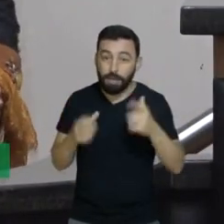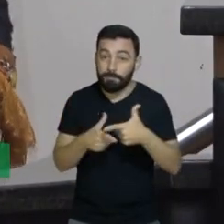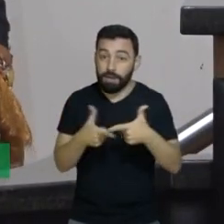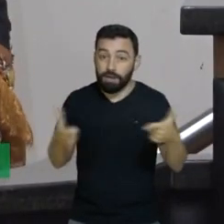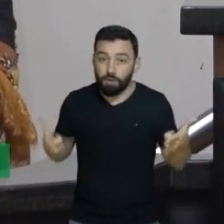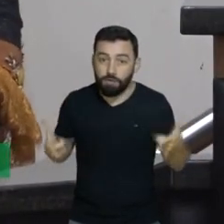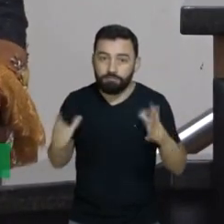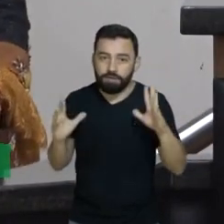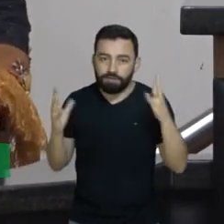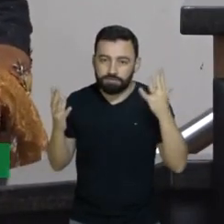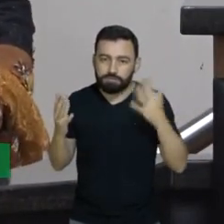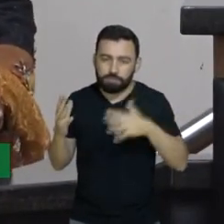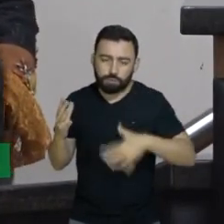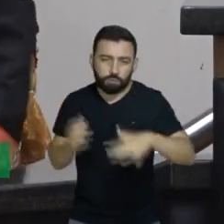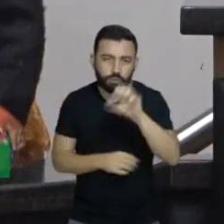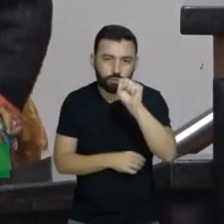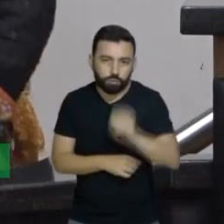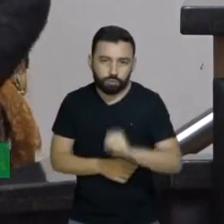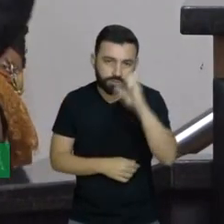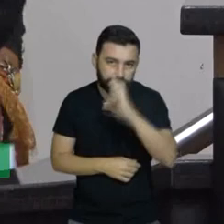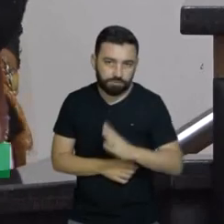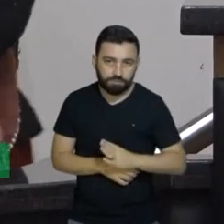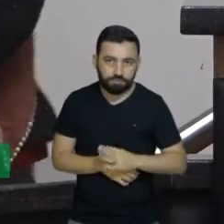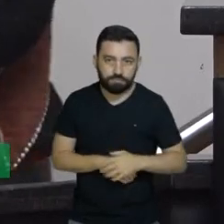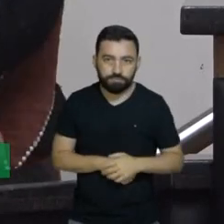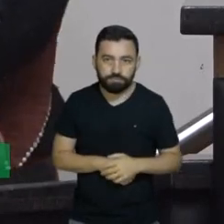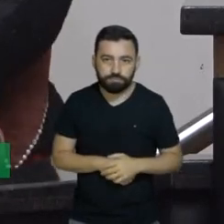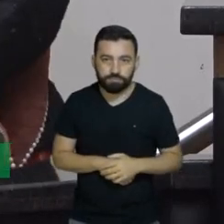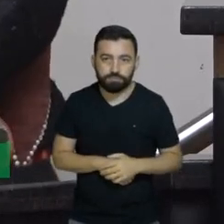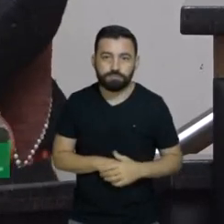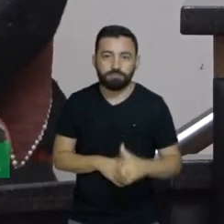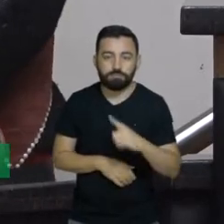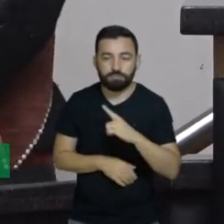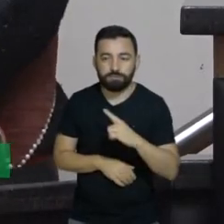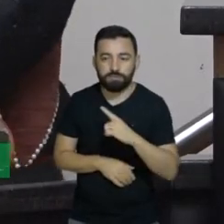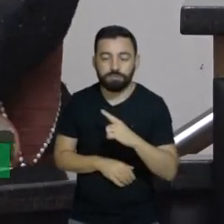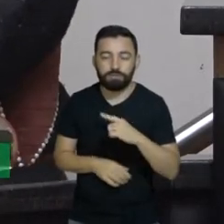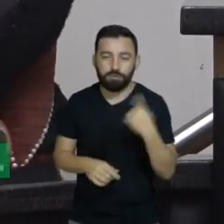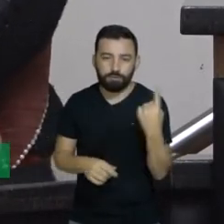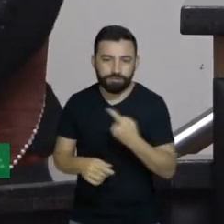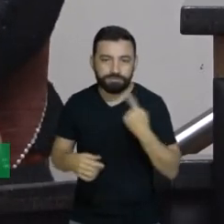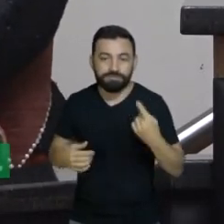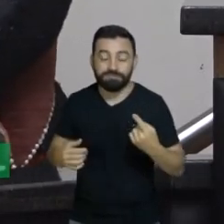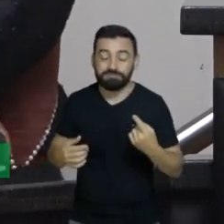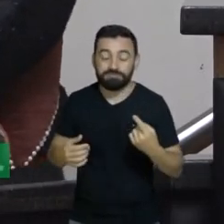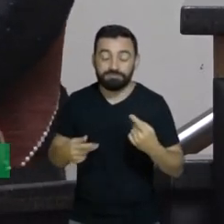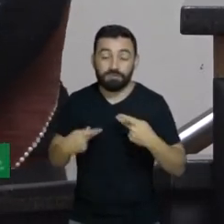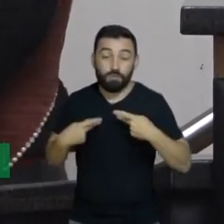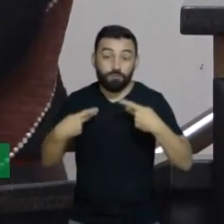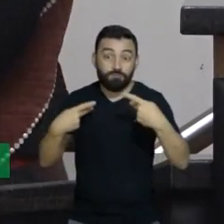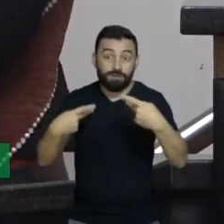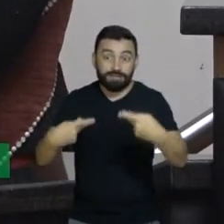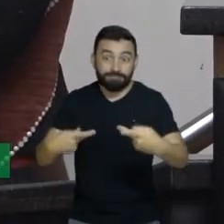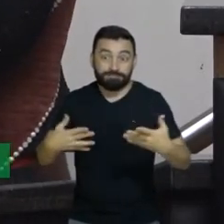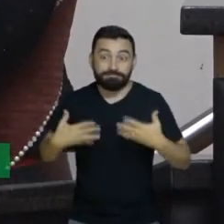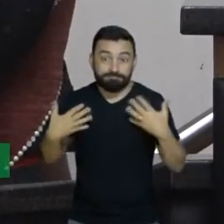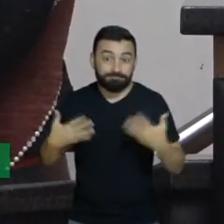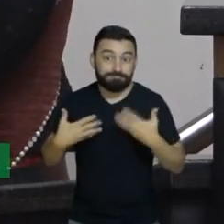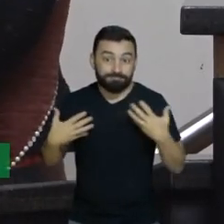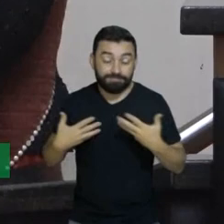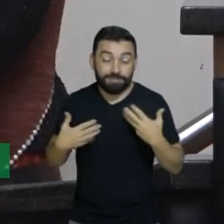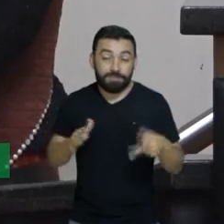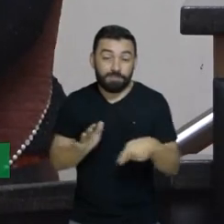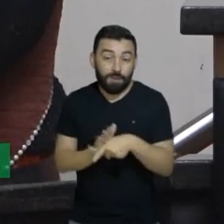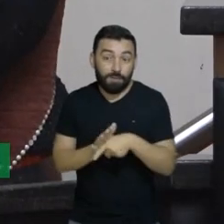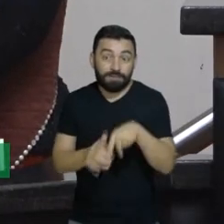cultural e gastronômica do sul do Brasil. Para nós é uma satisfação receber o convite da nossa bancada da Serra, do deputado